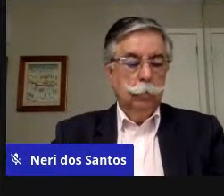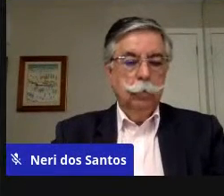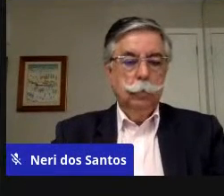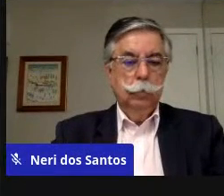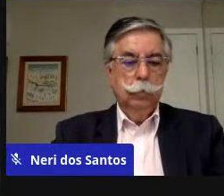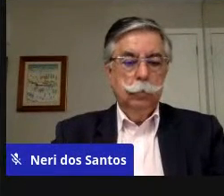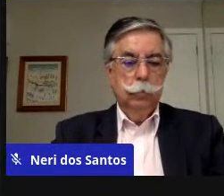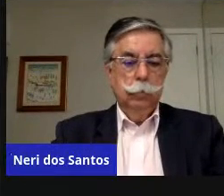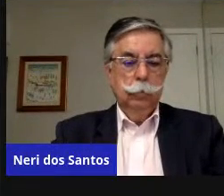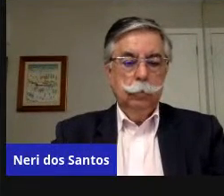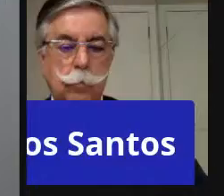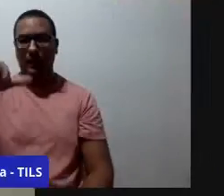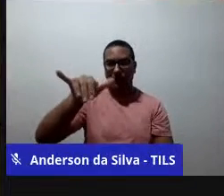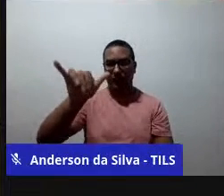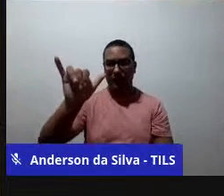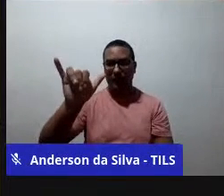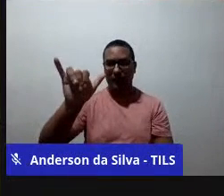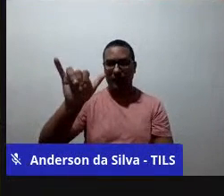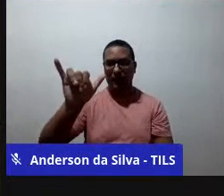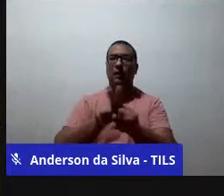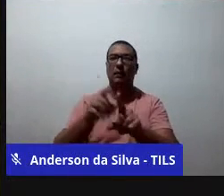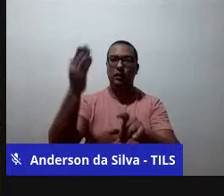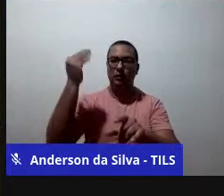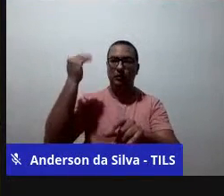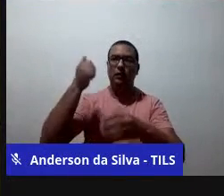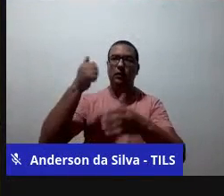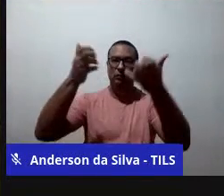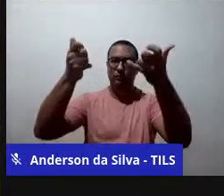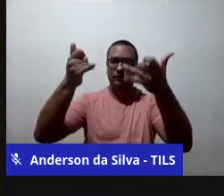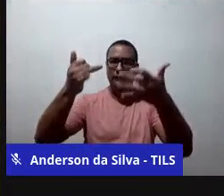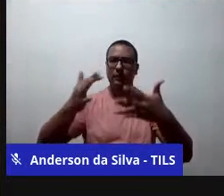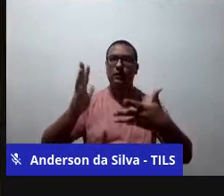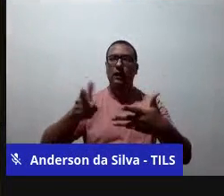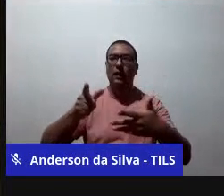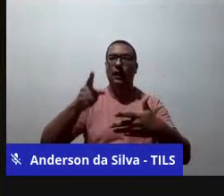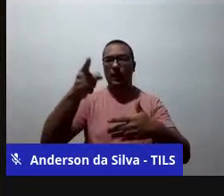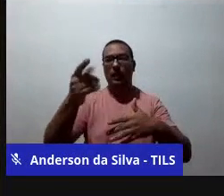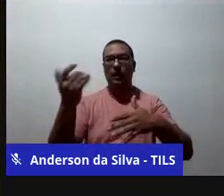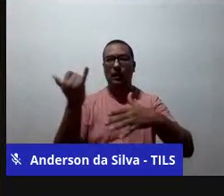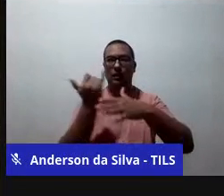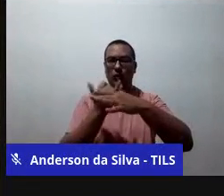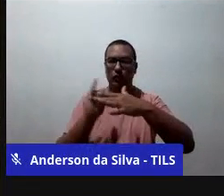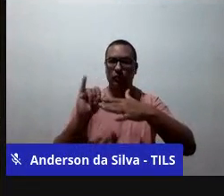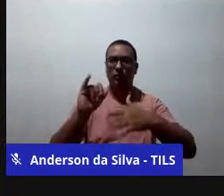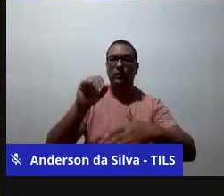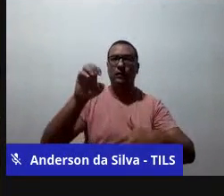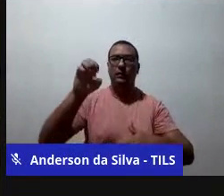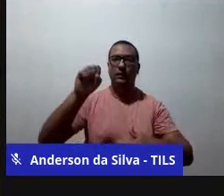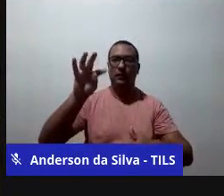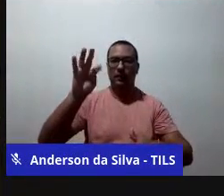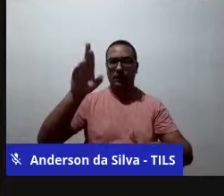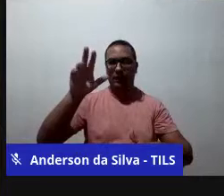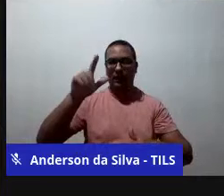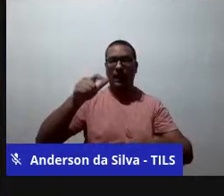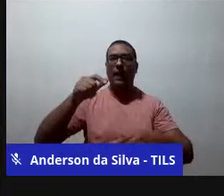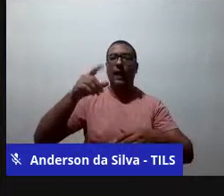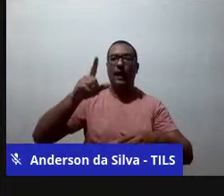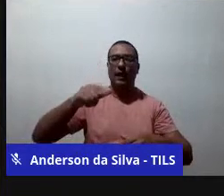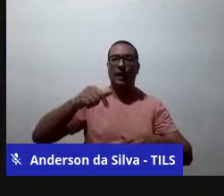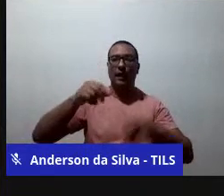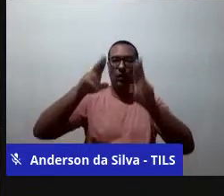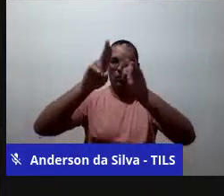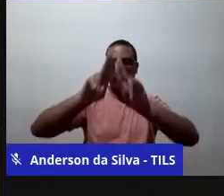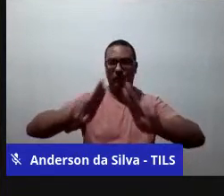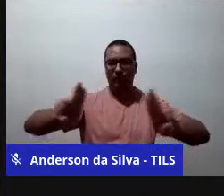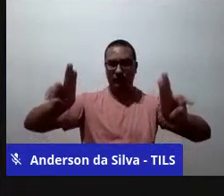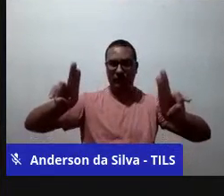Santos. Como já apresentado anteriormente, ele é do Instituto Estela, da Universidade Federal de Santa Catarina.